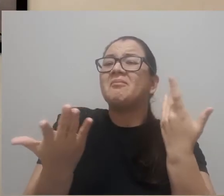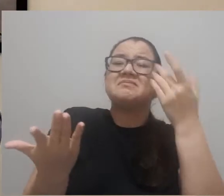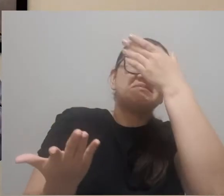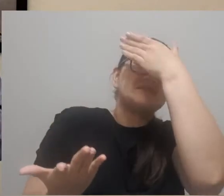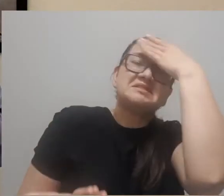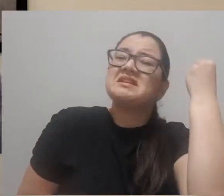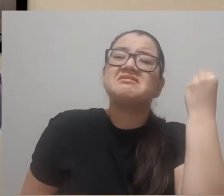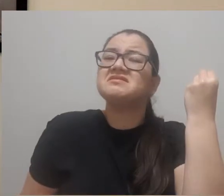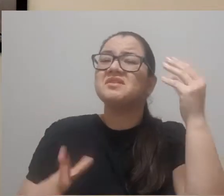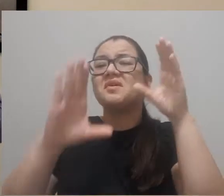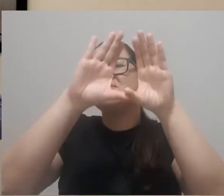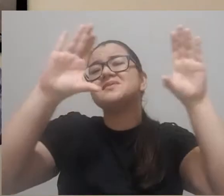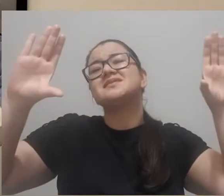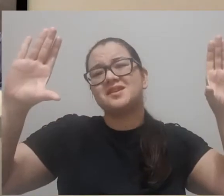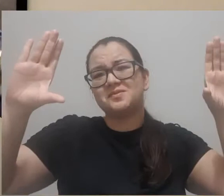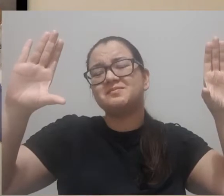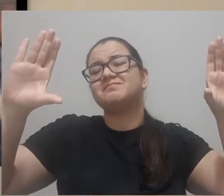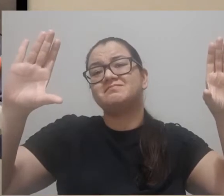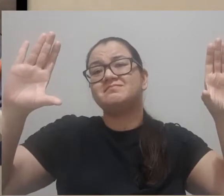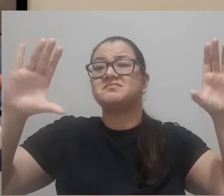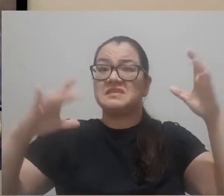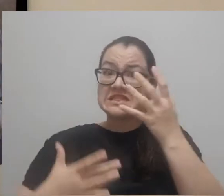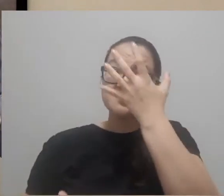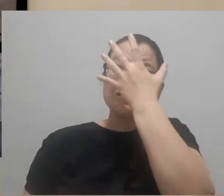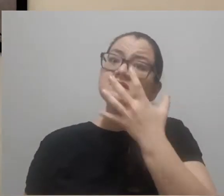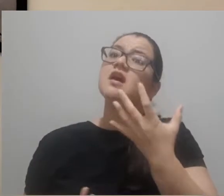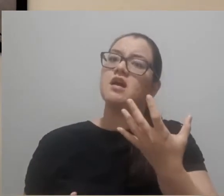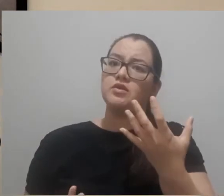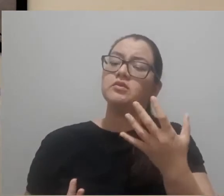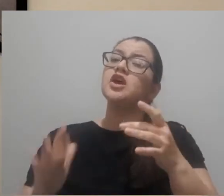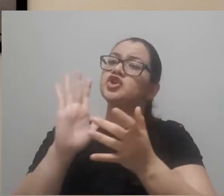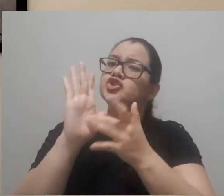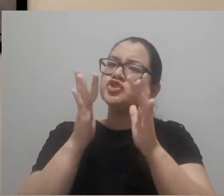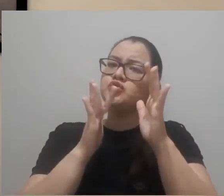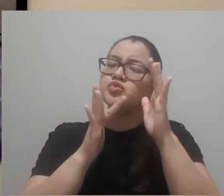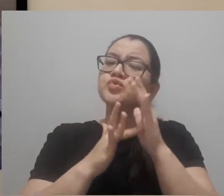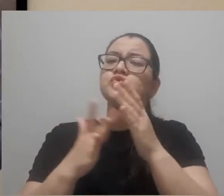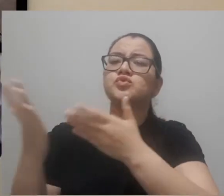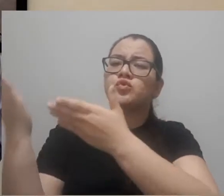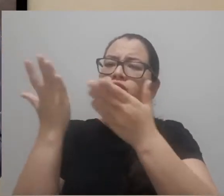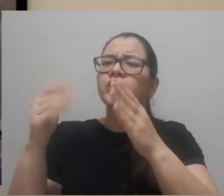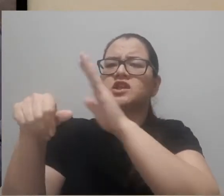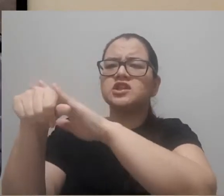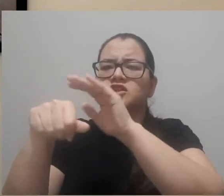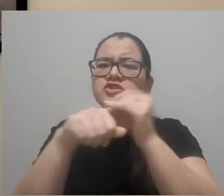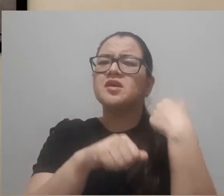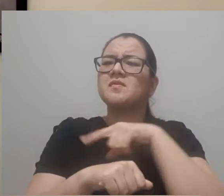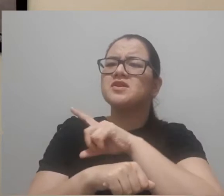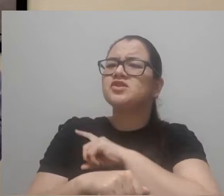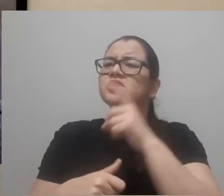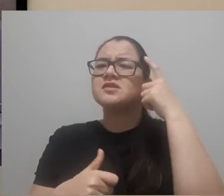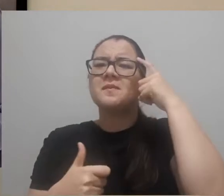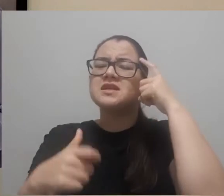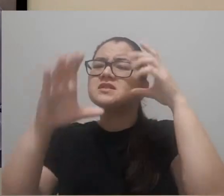nos convida a pensarmos nos céus quando ele diz assim, ele fala para os discípulos, olha, acumulem tesouro nos céus. Ele tá falando de